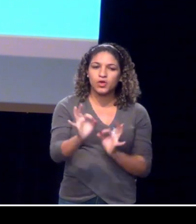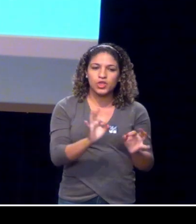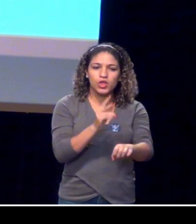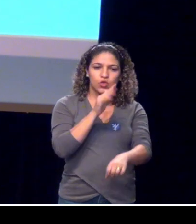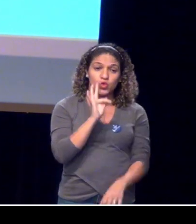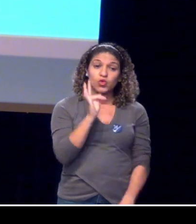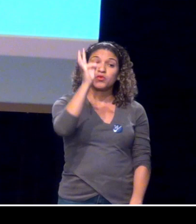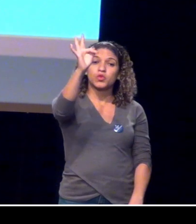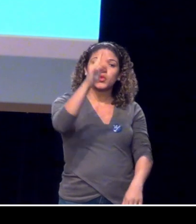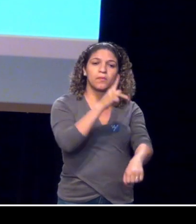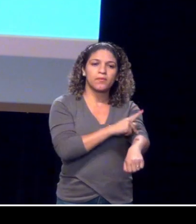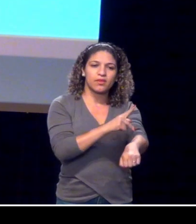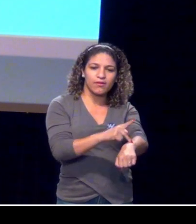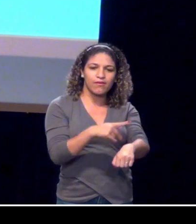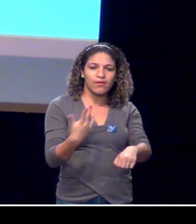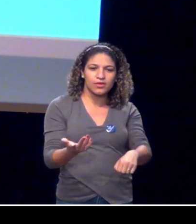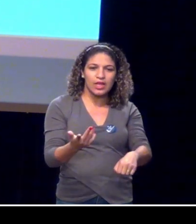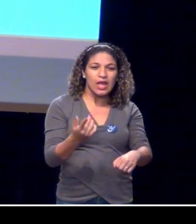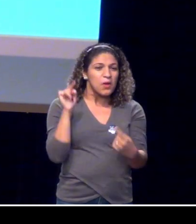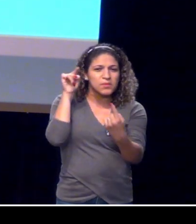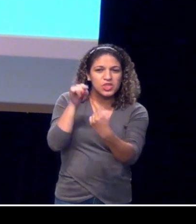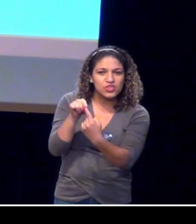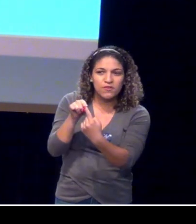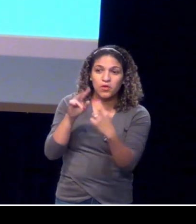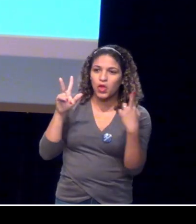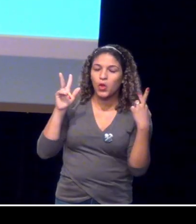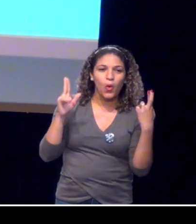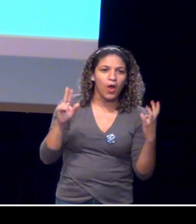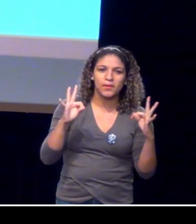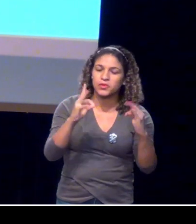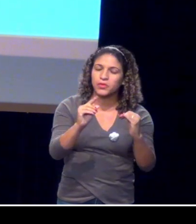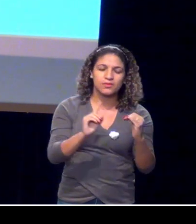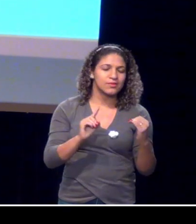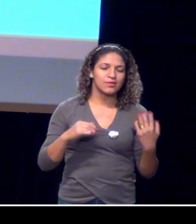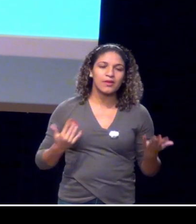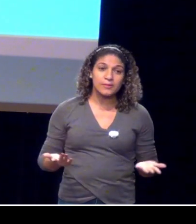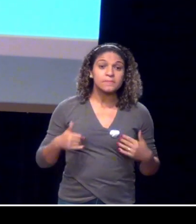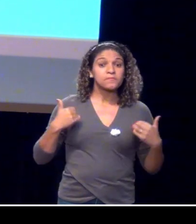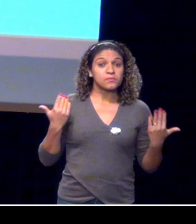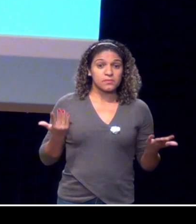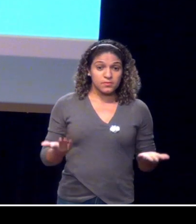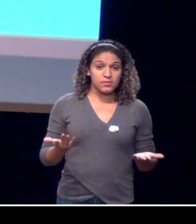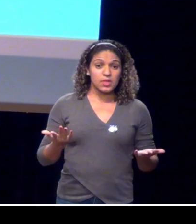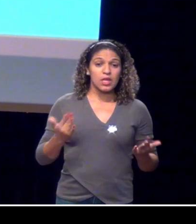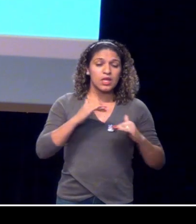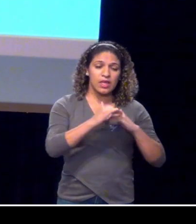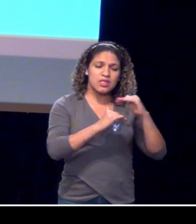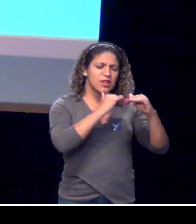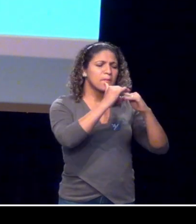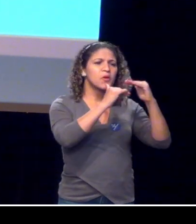pedagógico, os seus objetivos. E não precisam ser iguais para todo mundo. Então, gente, uma construção